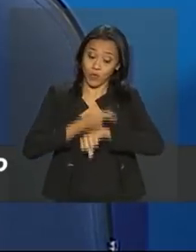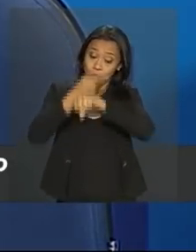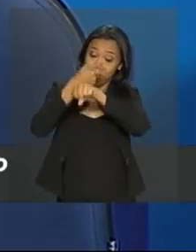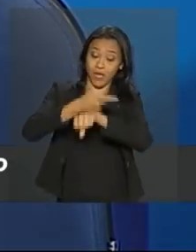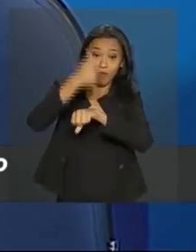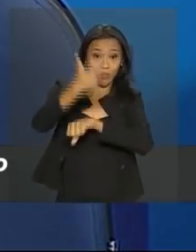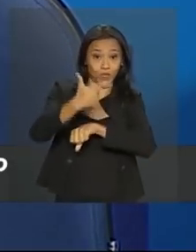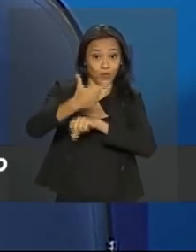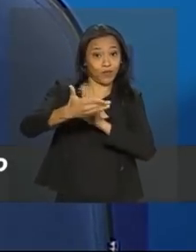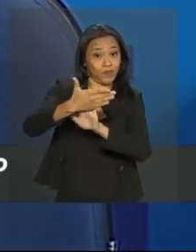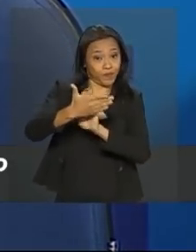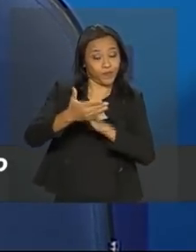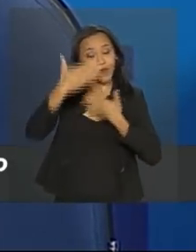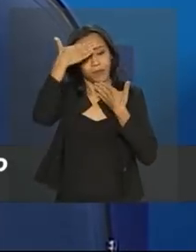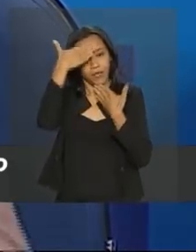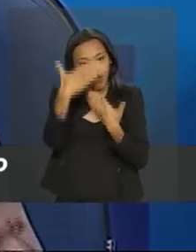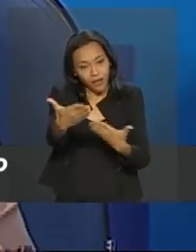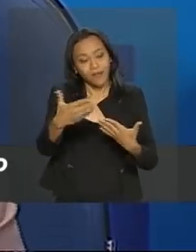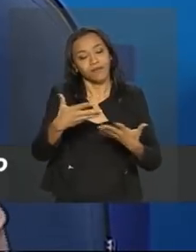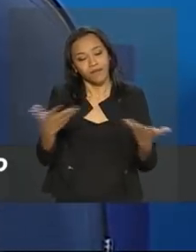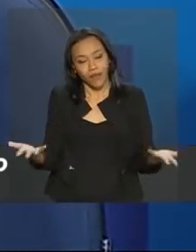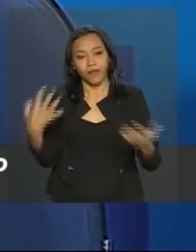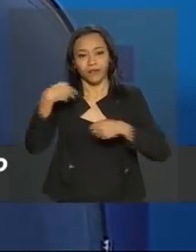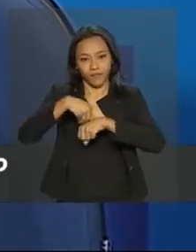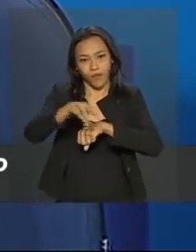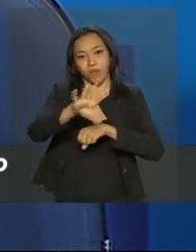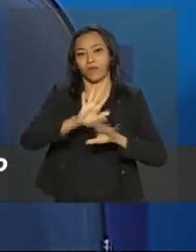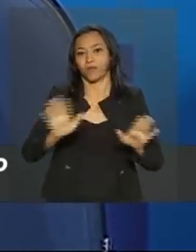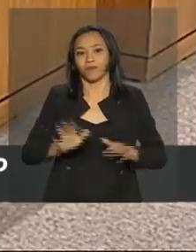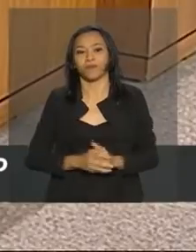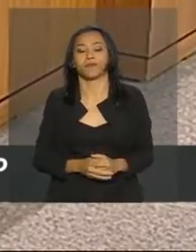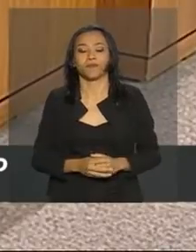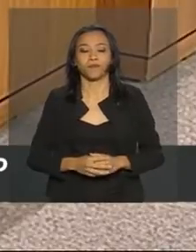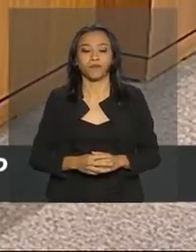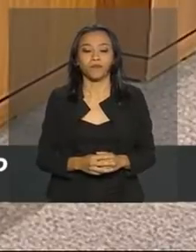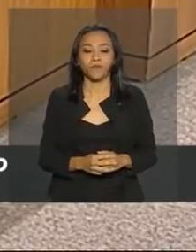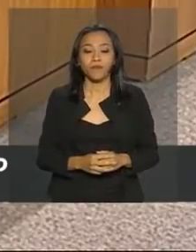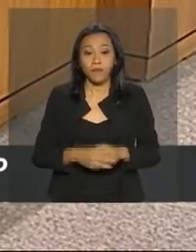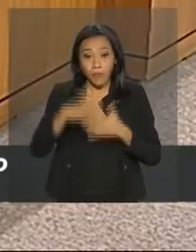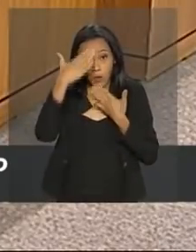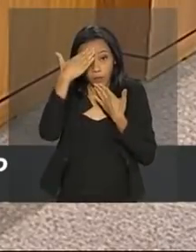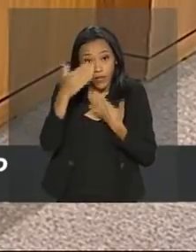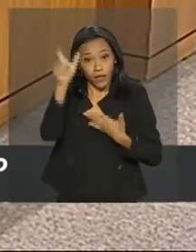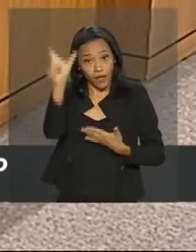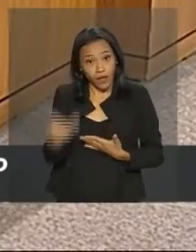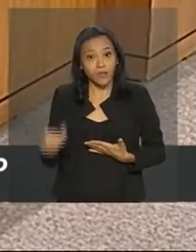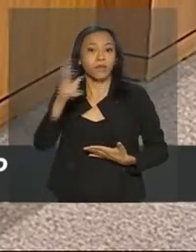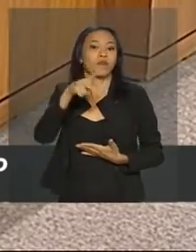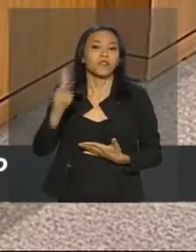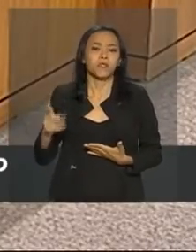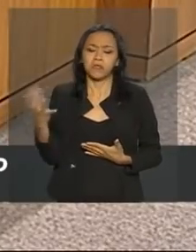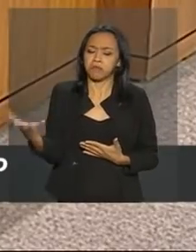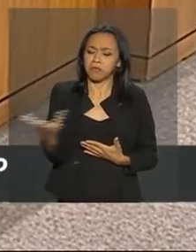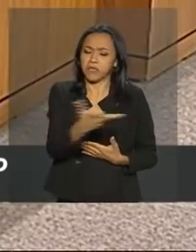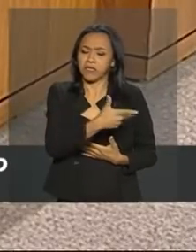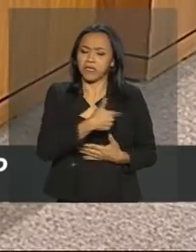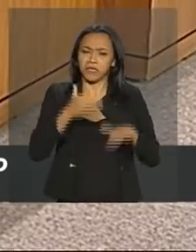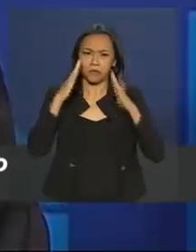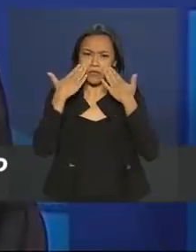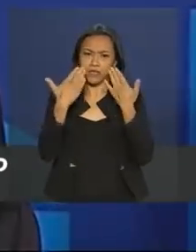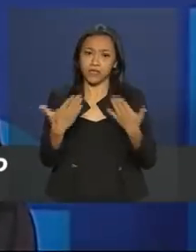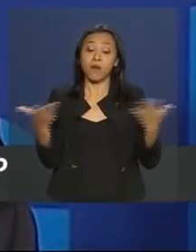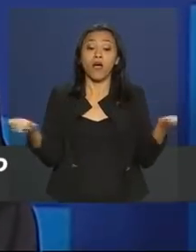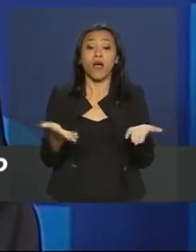jornalismo muito obrigada ela isso nós tínhamos a dizer muito obrigado por ser a maria inês excelente apresentação foi a